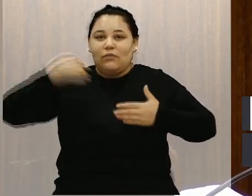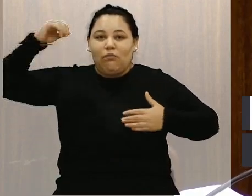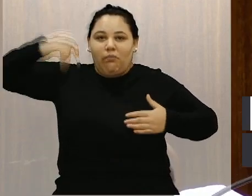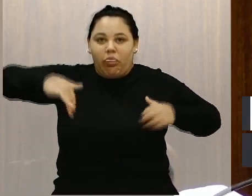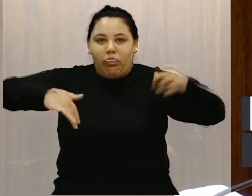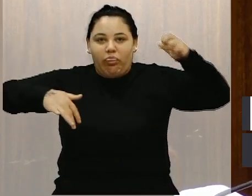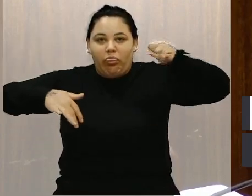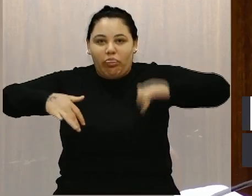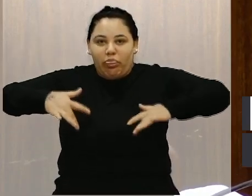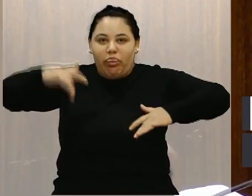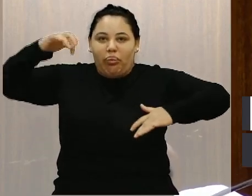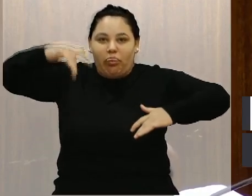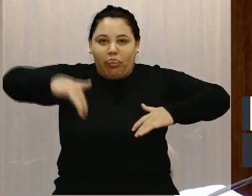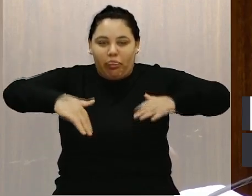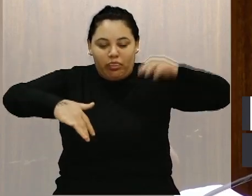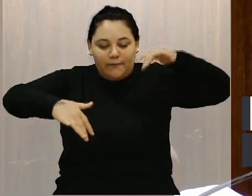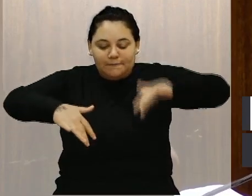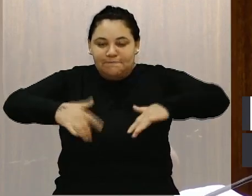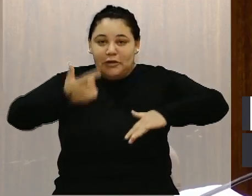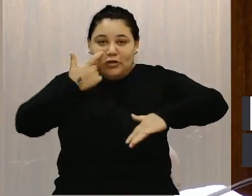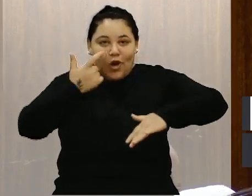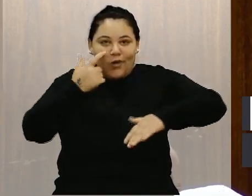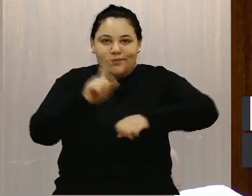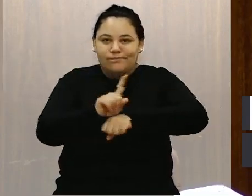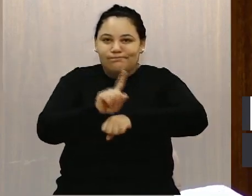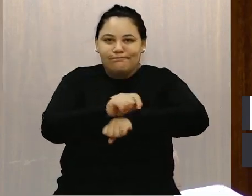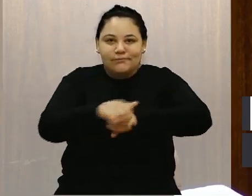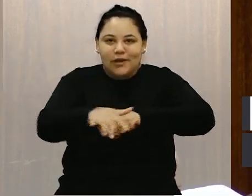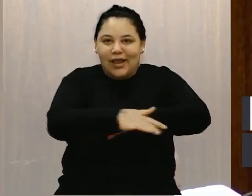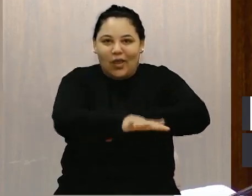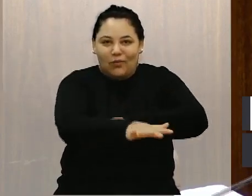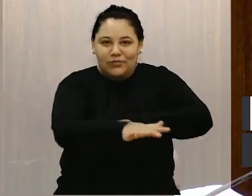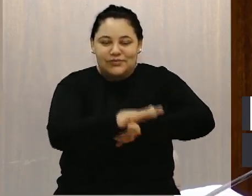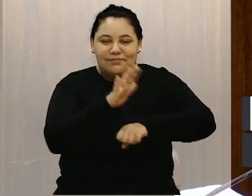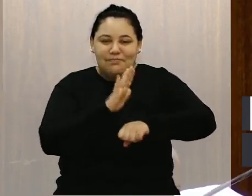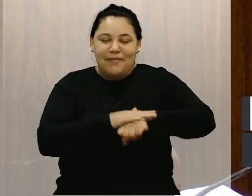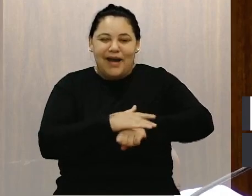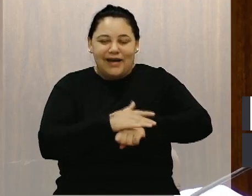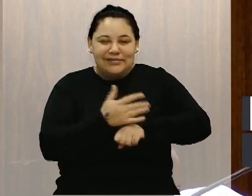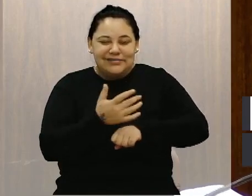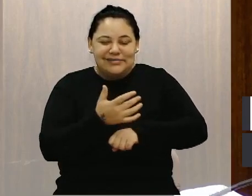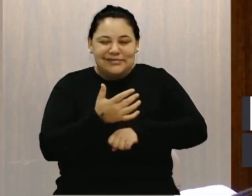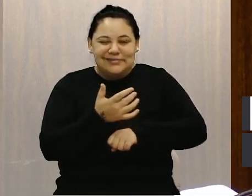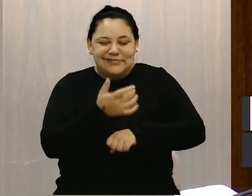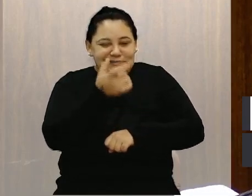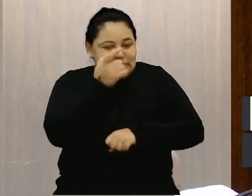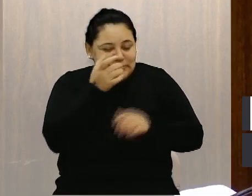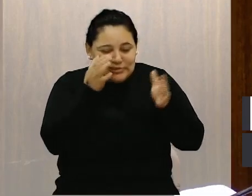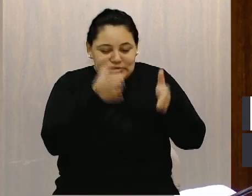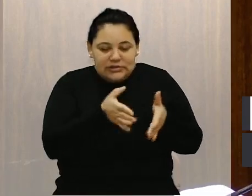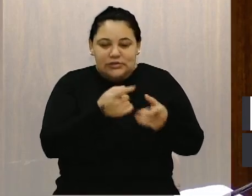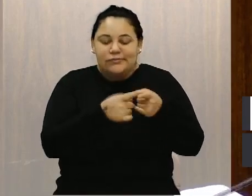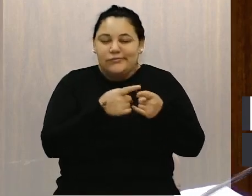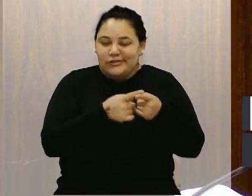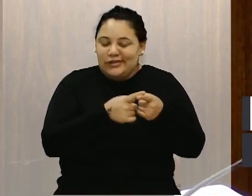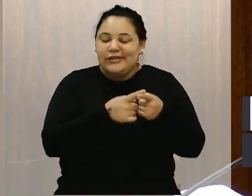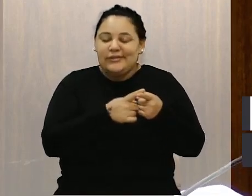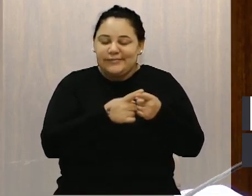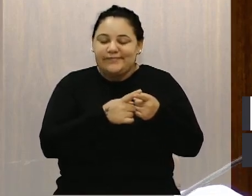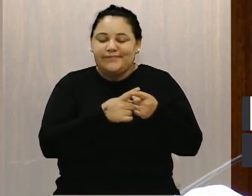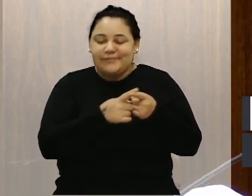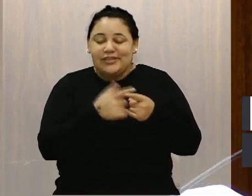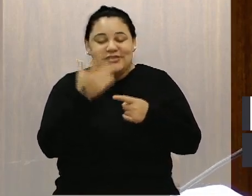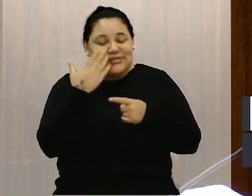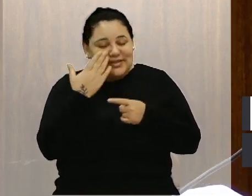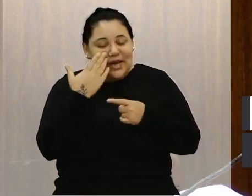A gente olha para a questão de Galópolis sempre com um olhar mais atento, porque com certeza comoveu a cidade, mas a gente